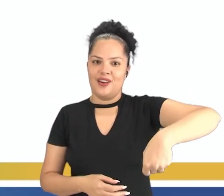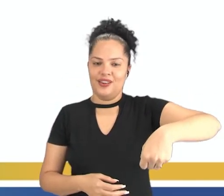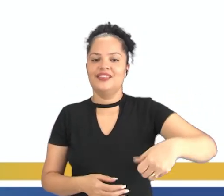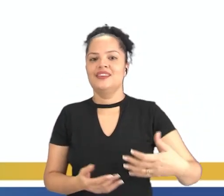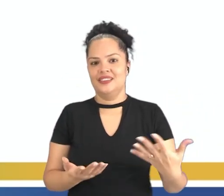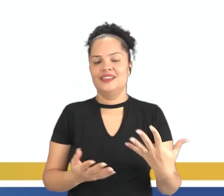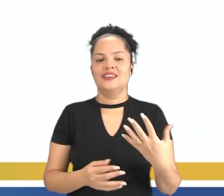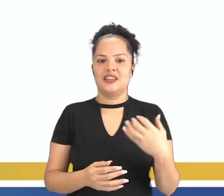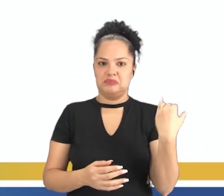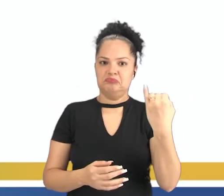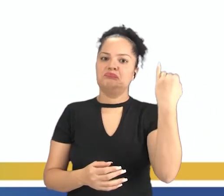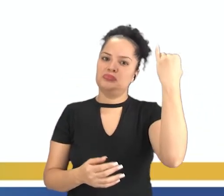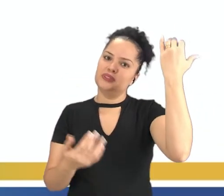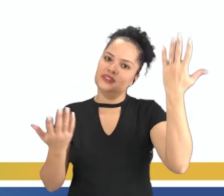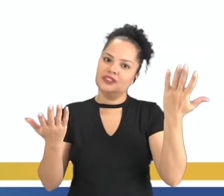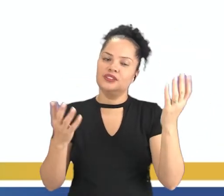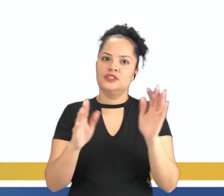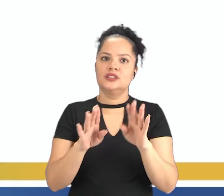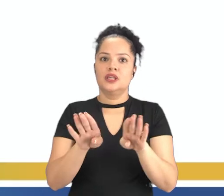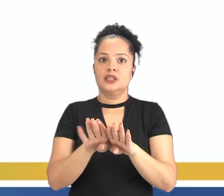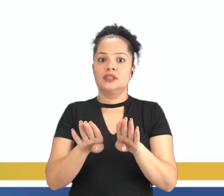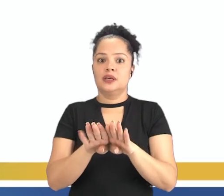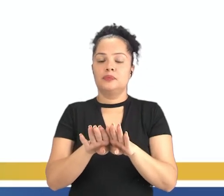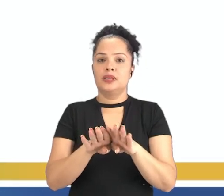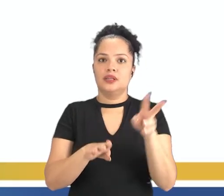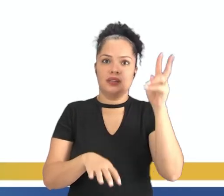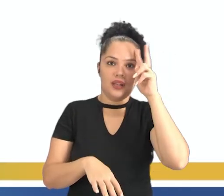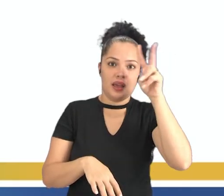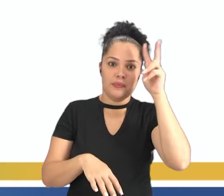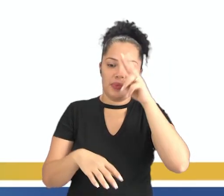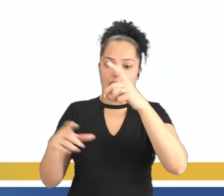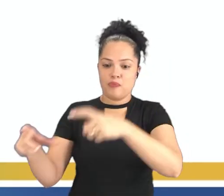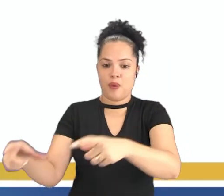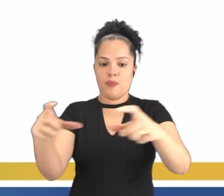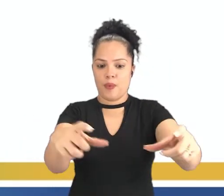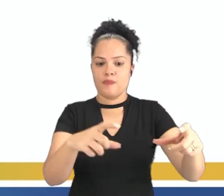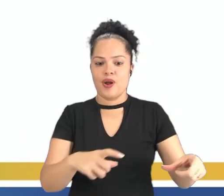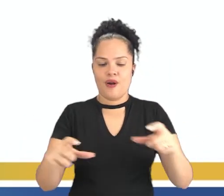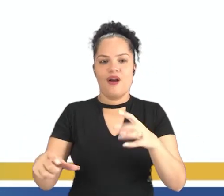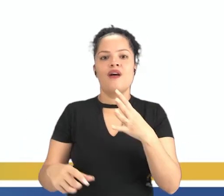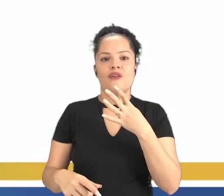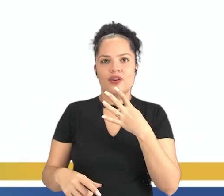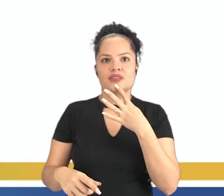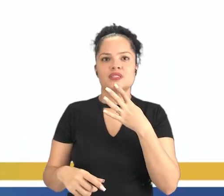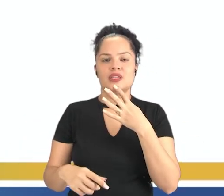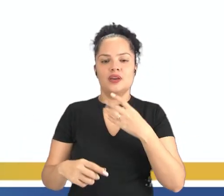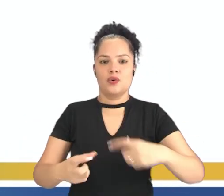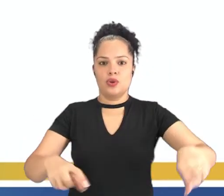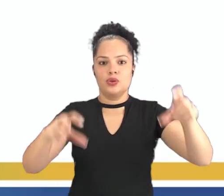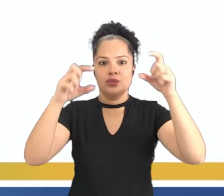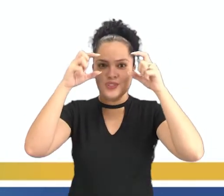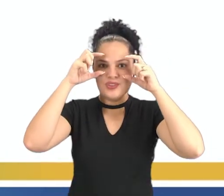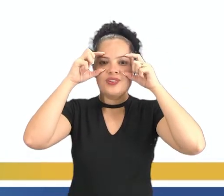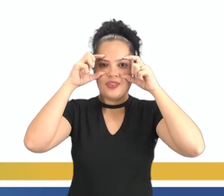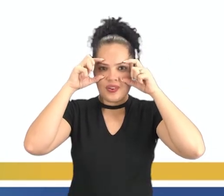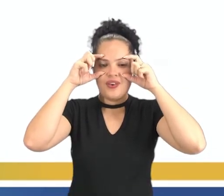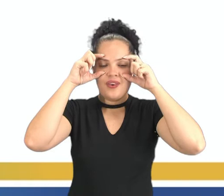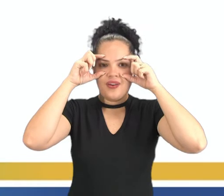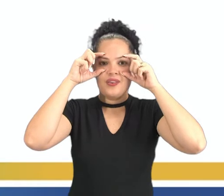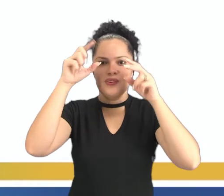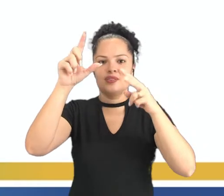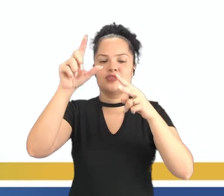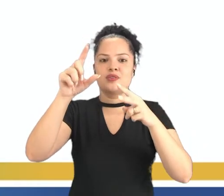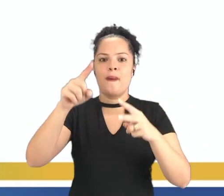é uma coisa muito importante também, para lembrar de pontos que você visitou. E óculos, né? Dando a ideia